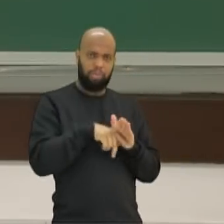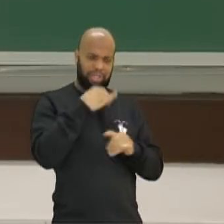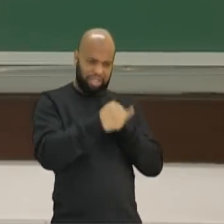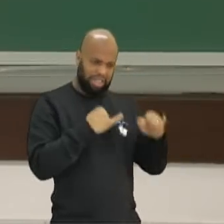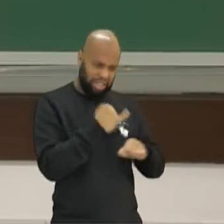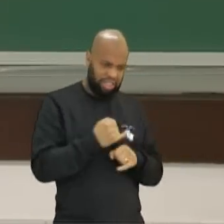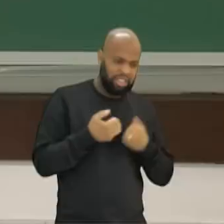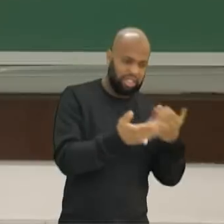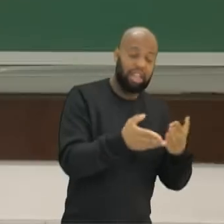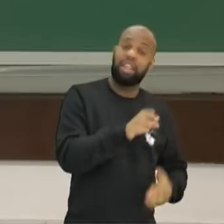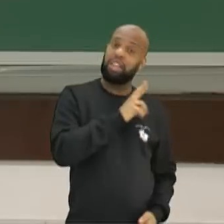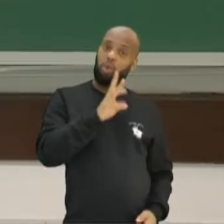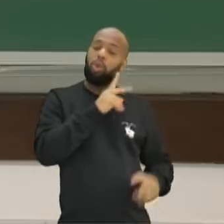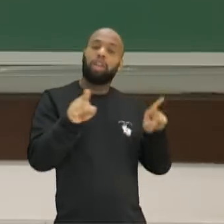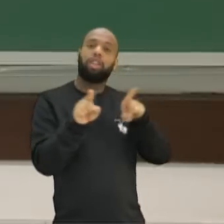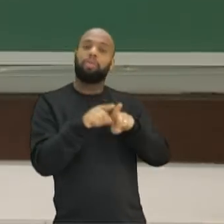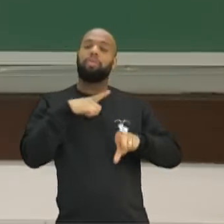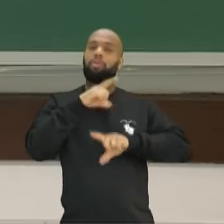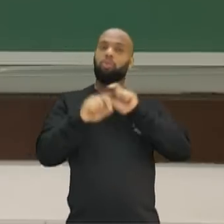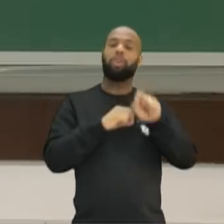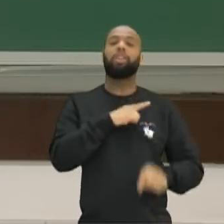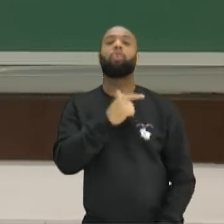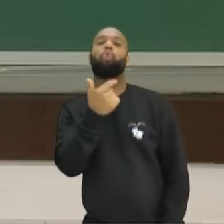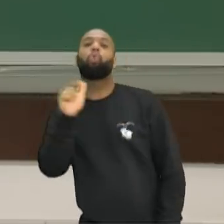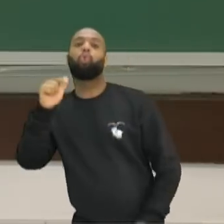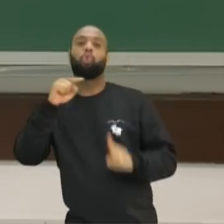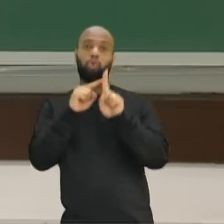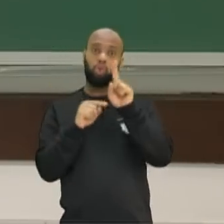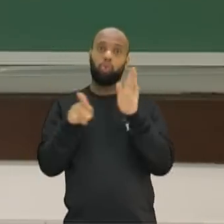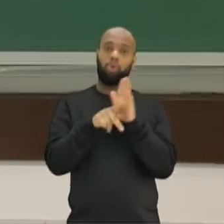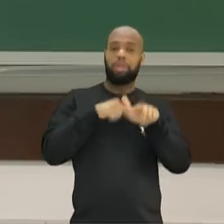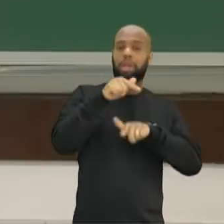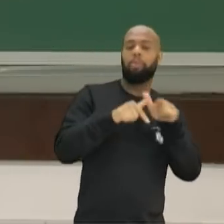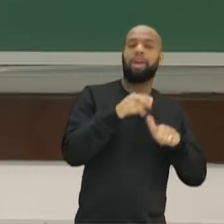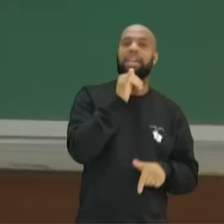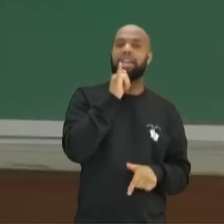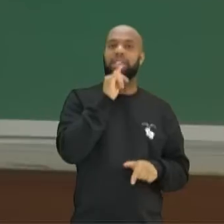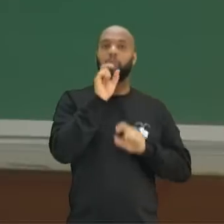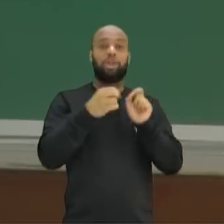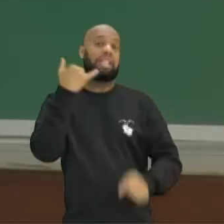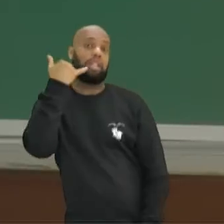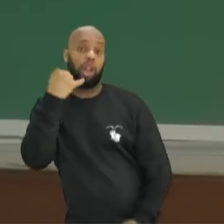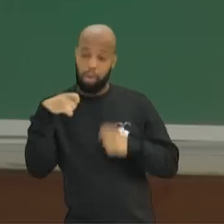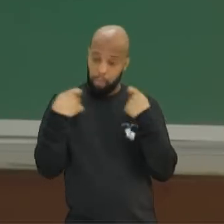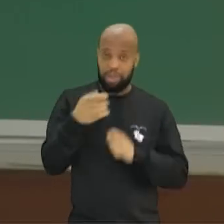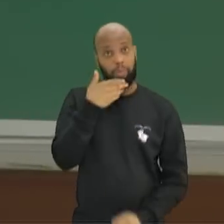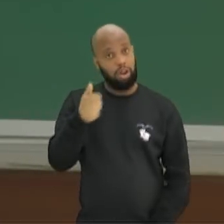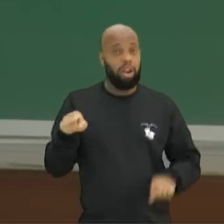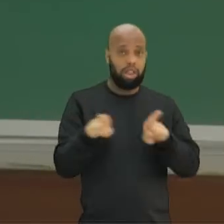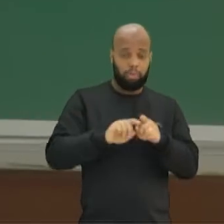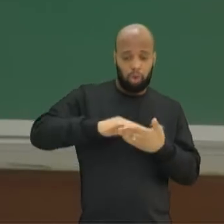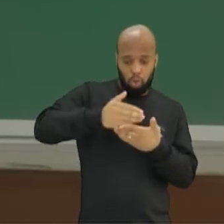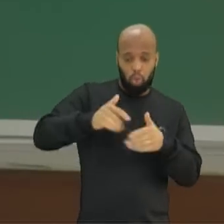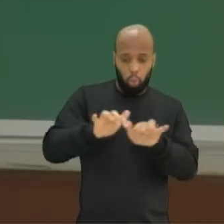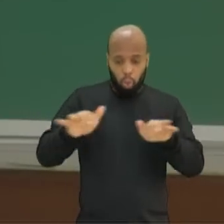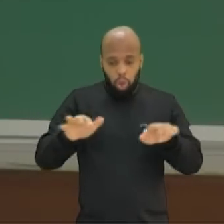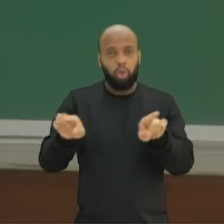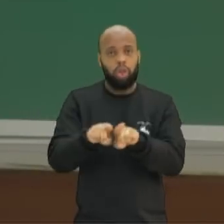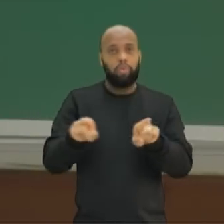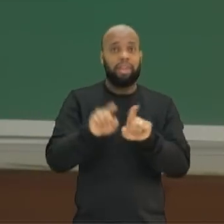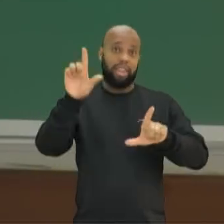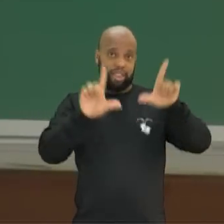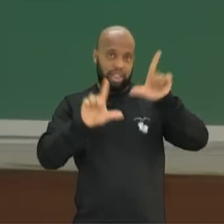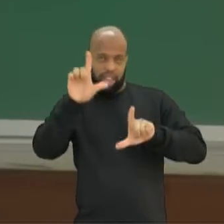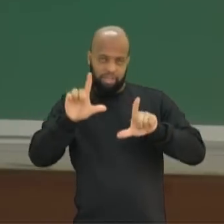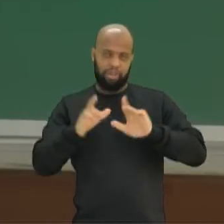está se referindo também ao maquinário mesmo, ao celular, ao computador ou mesmo à